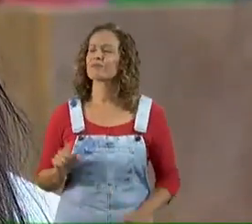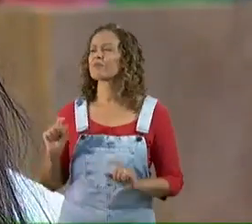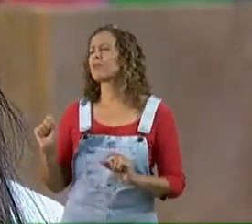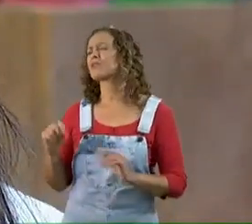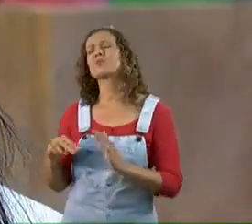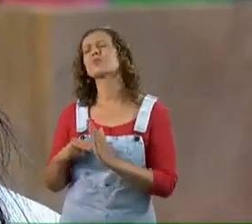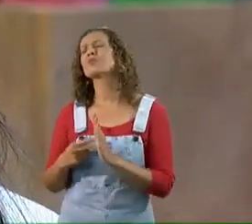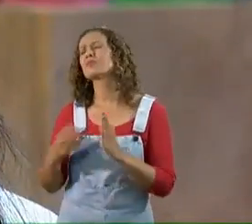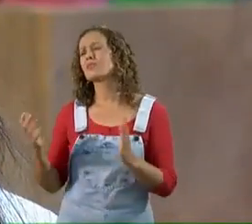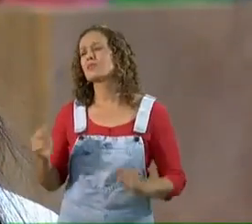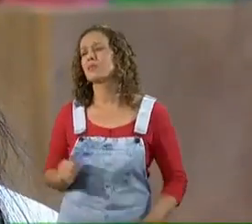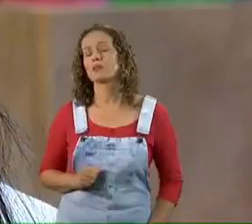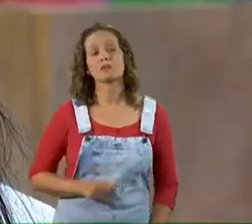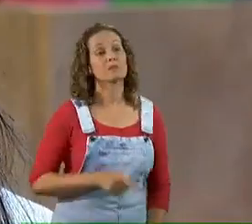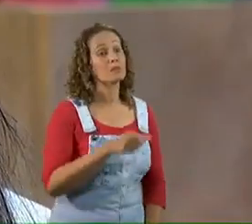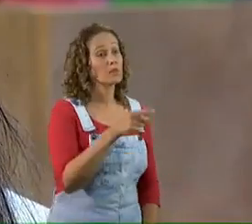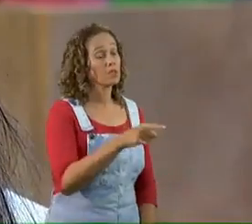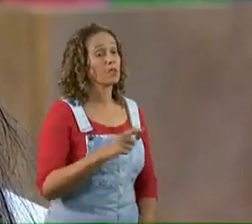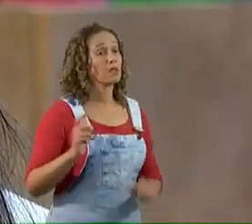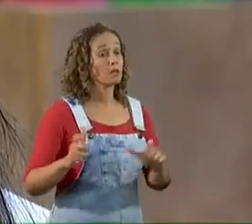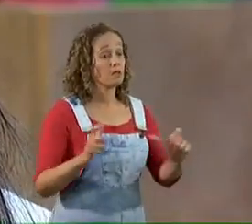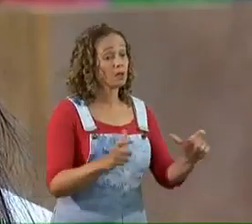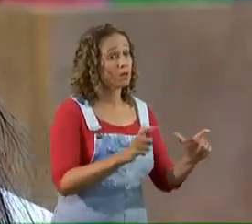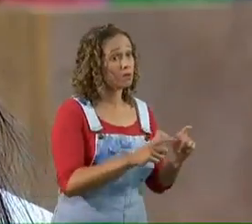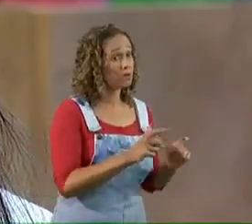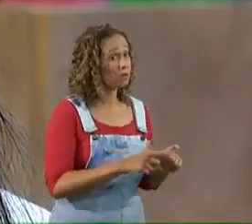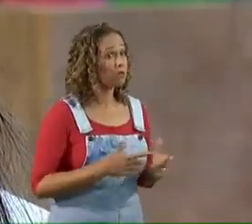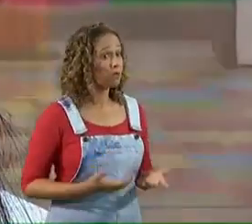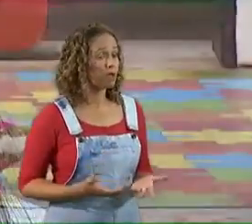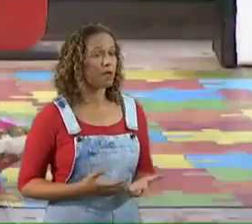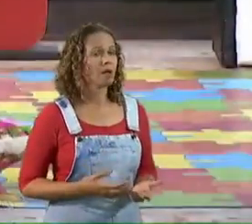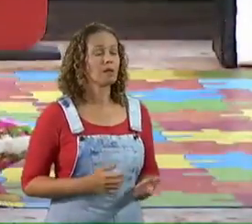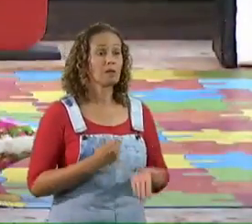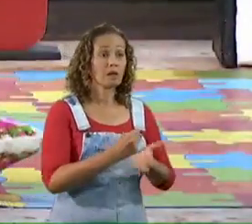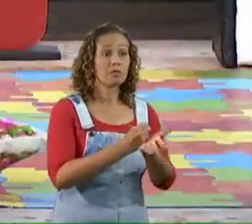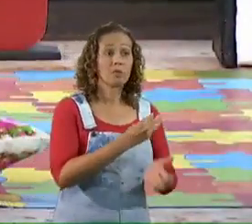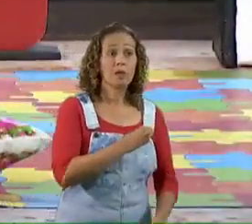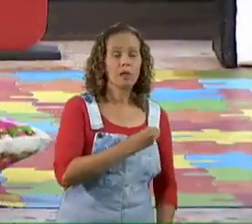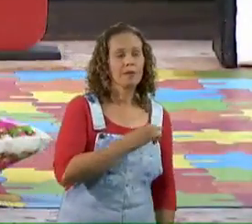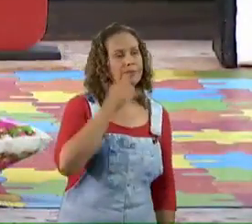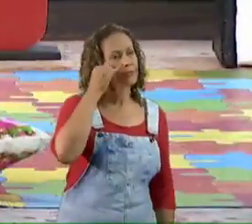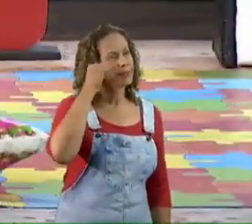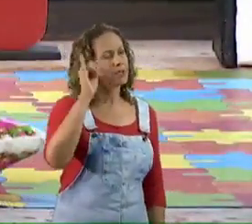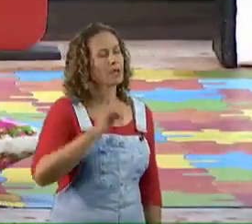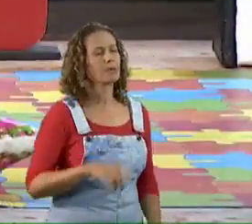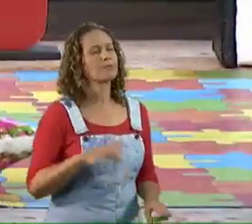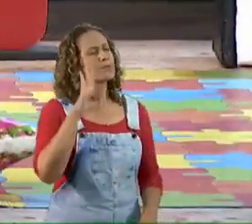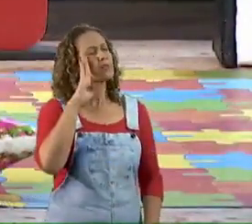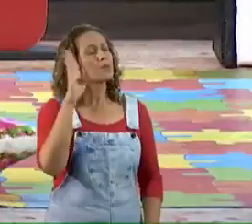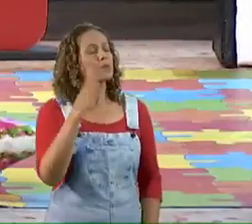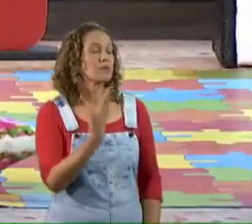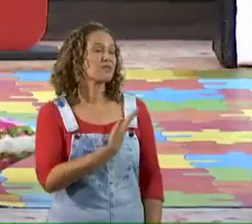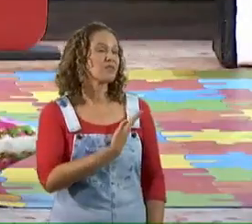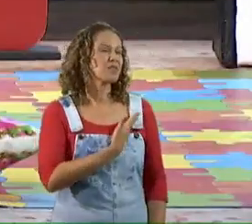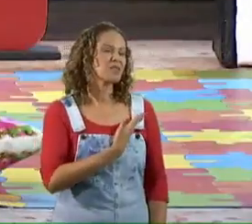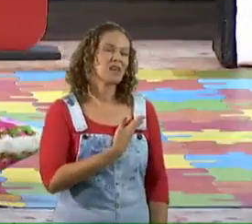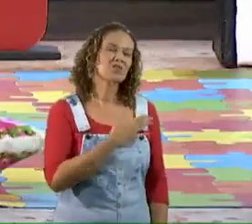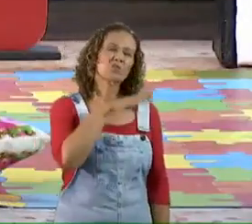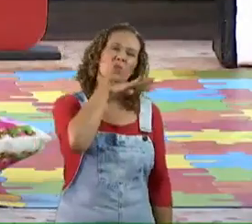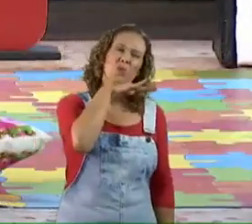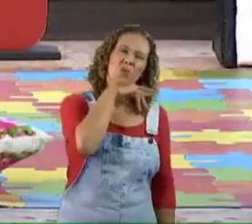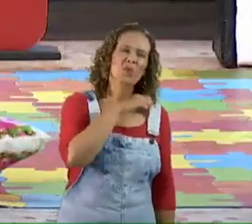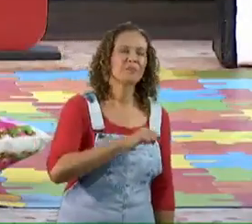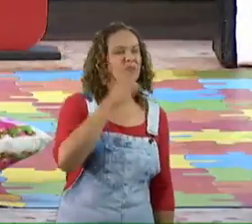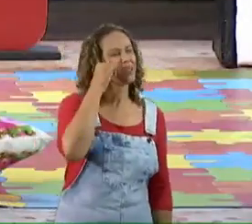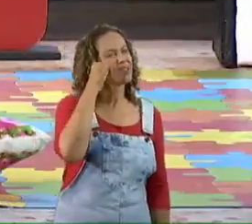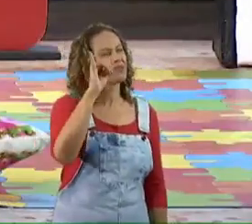isso? Que você deve evitar lugares que podem te fazer pecar e, principalmente, amizades que não te fazem bem, ver